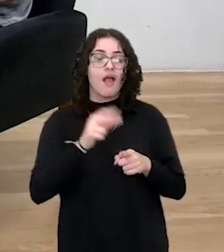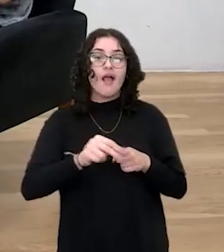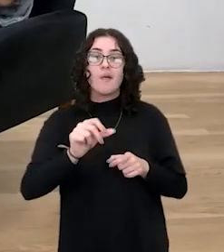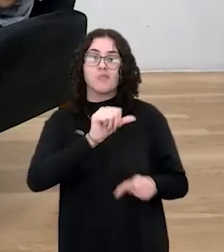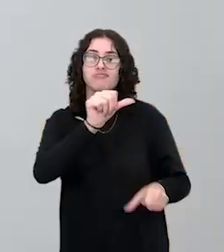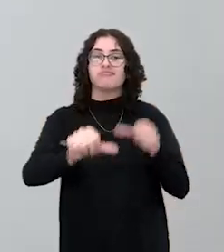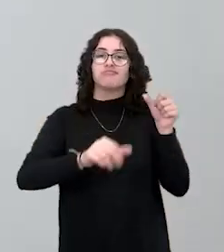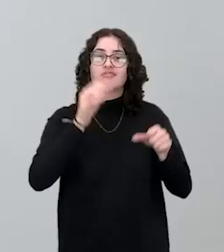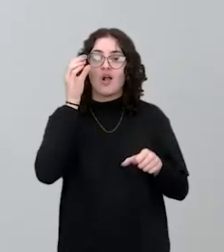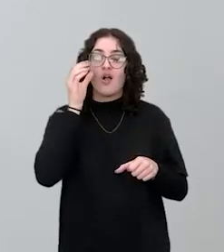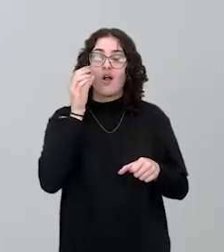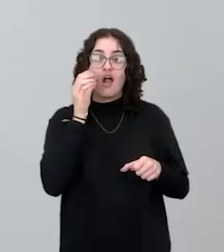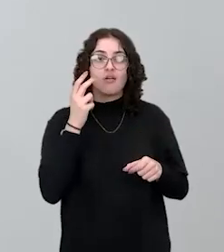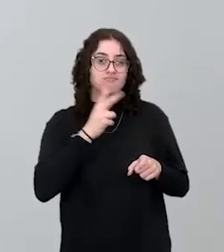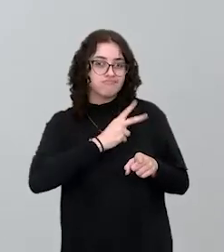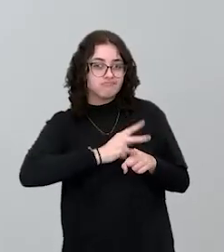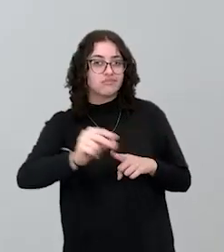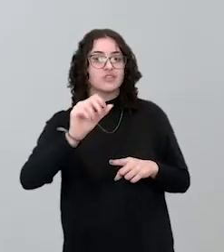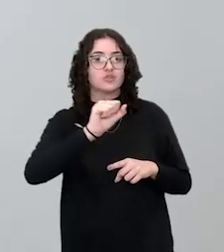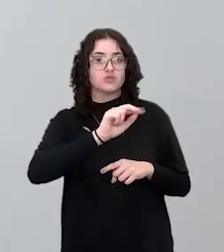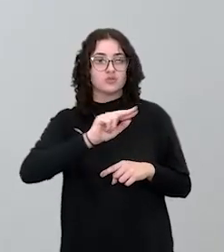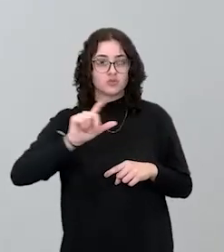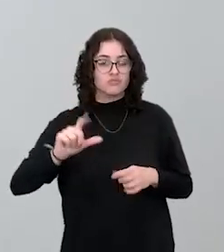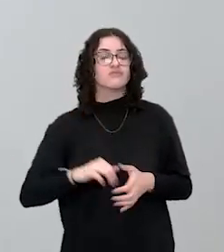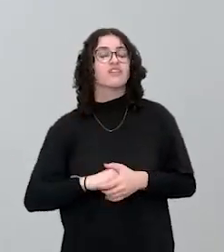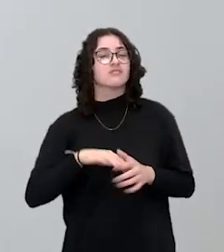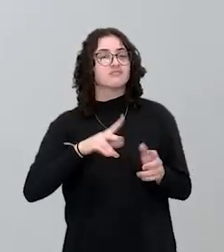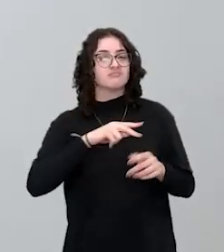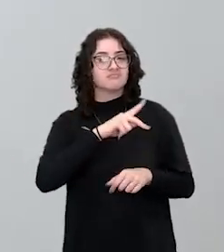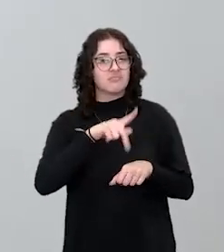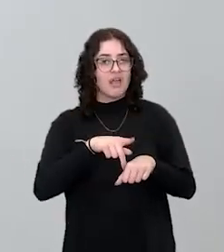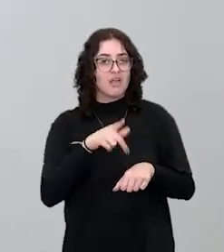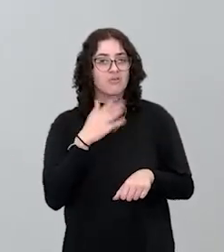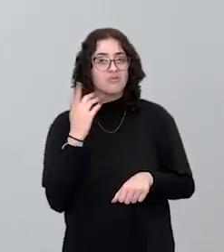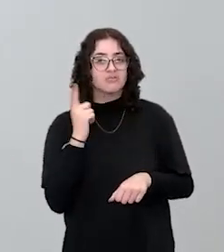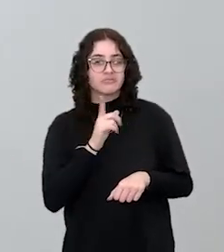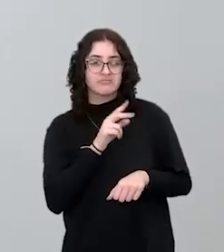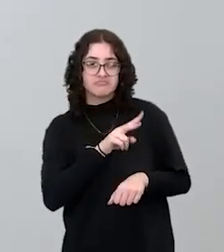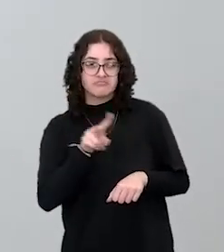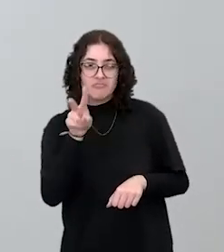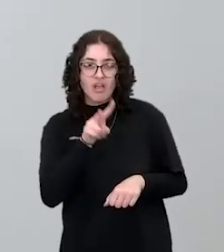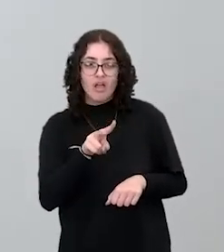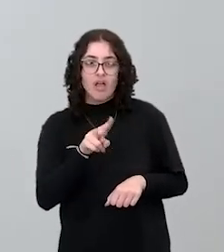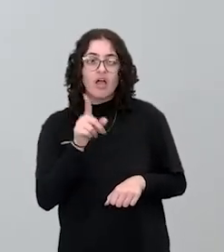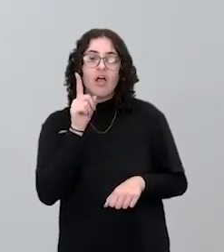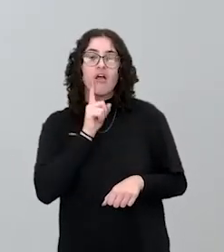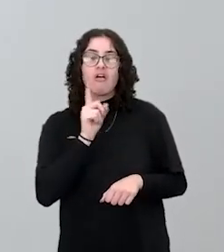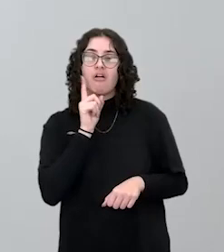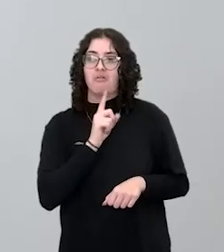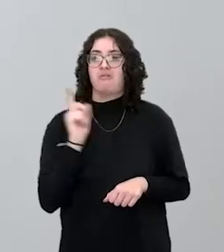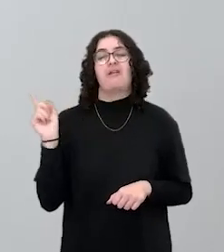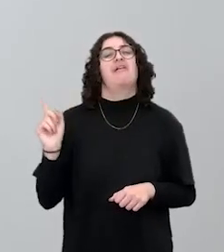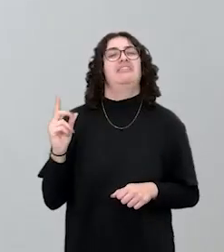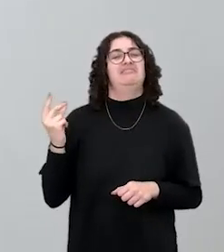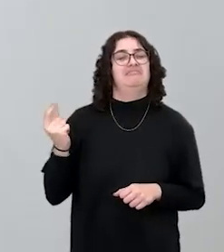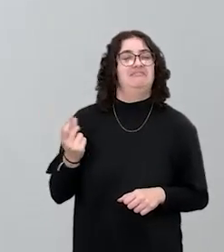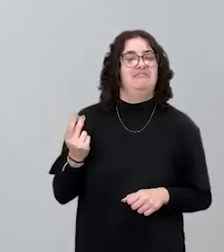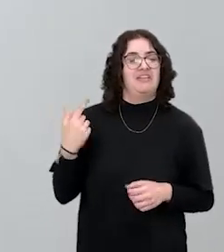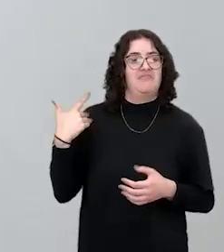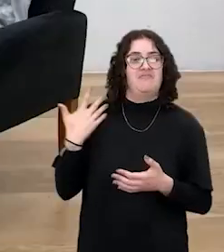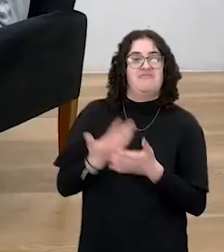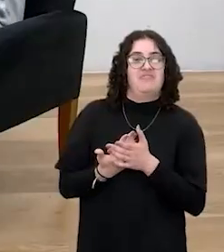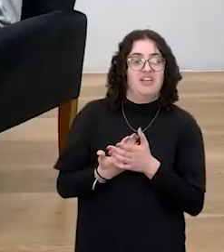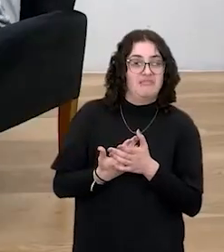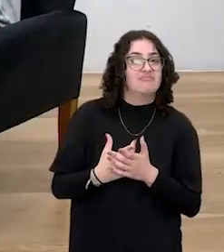Então se os outros países estão enxergando isso, e convenhamos, os Estados Unidos enxerga isso há muito, muito tempo.